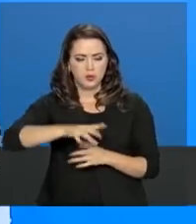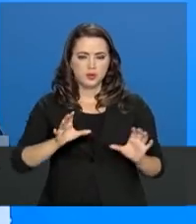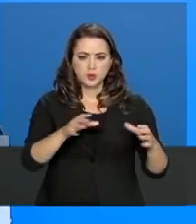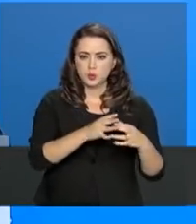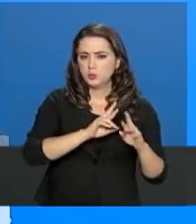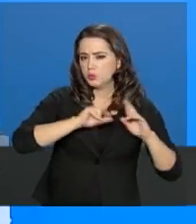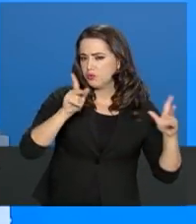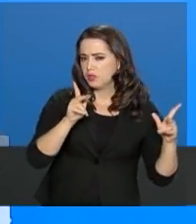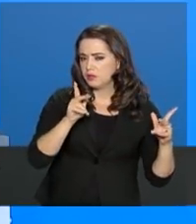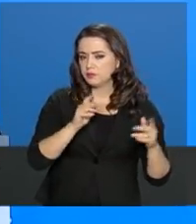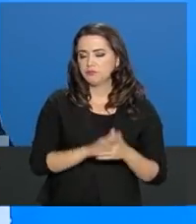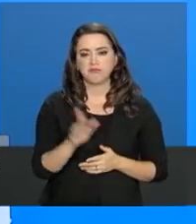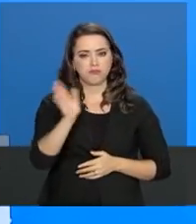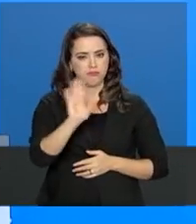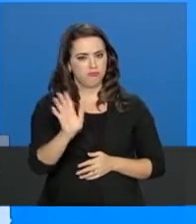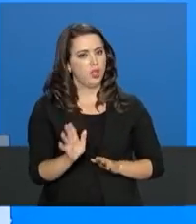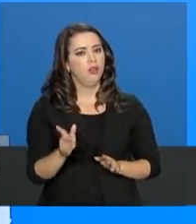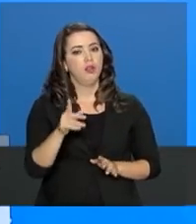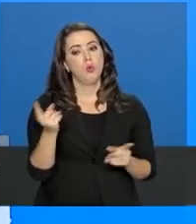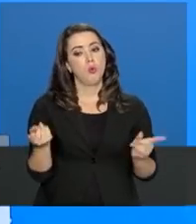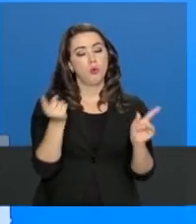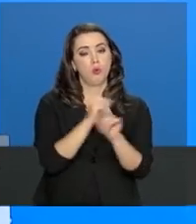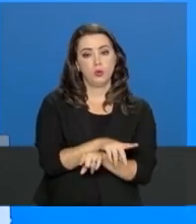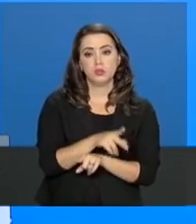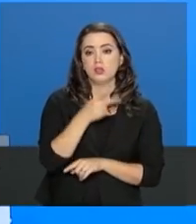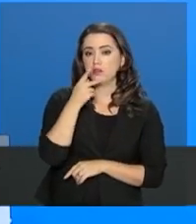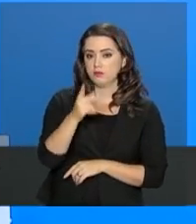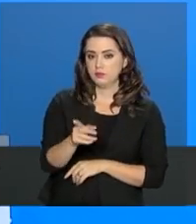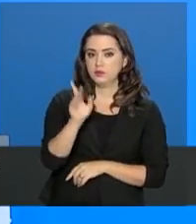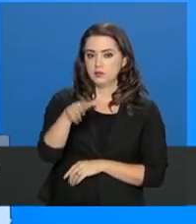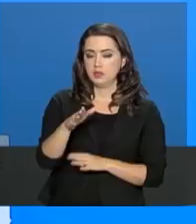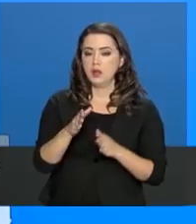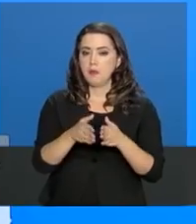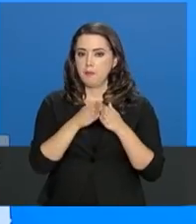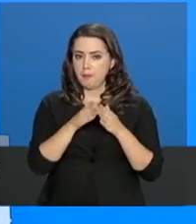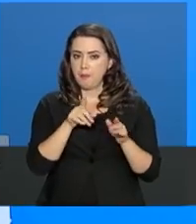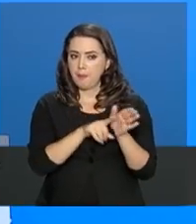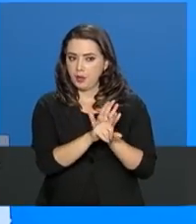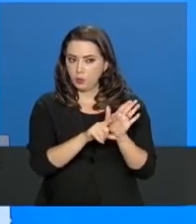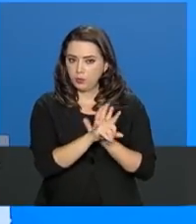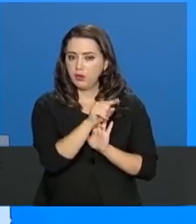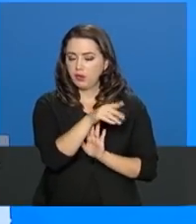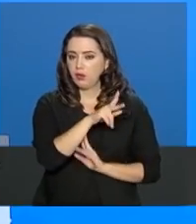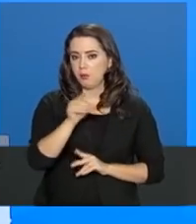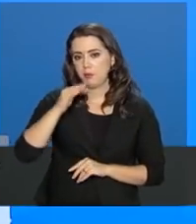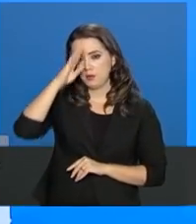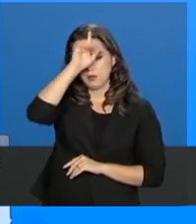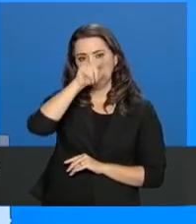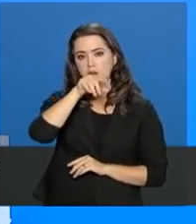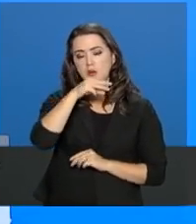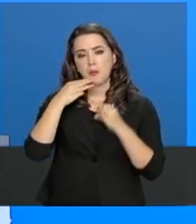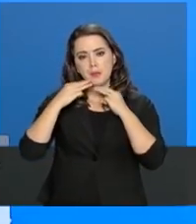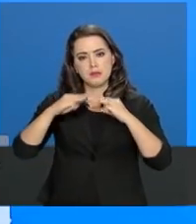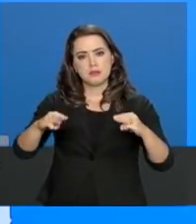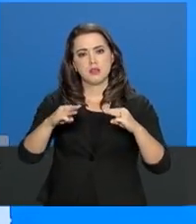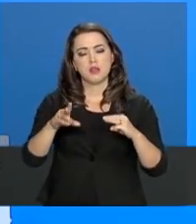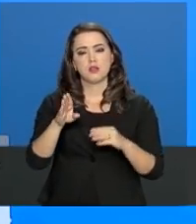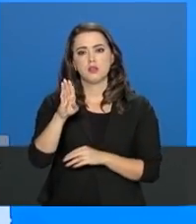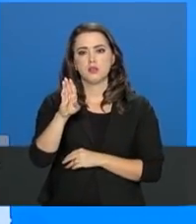não o contrário até trouxe ele é naturalmente pedi para consultar um governo eleito é uma mensagem do brics